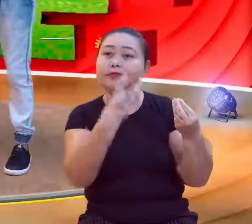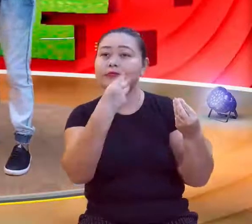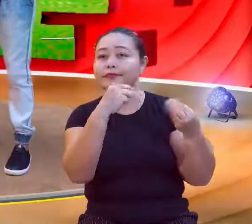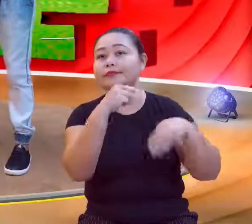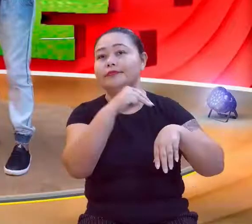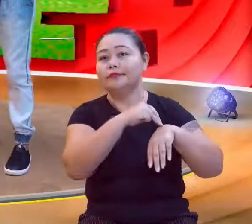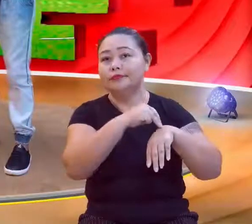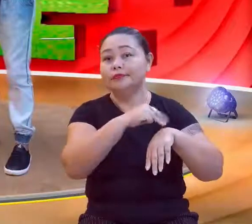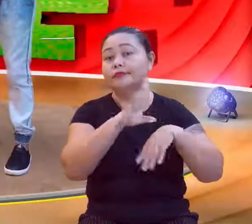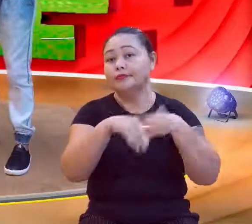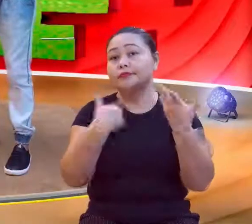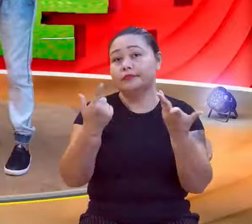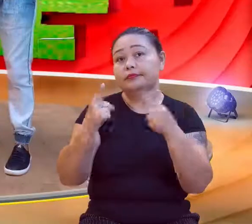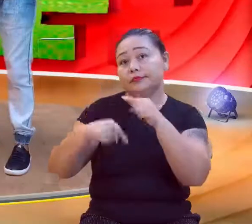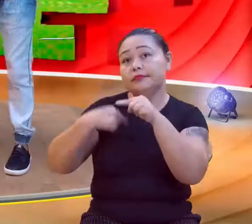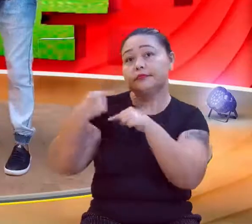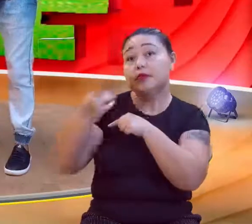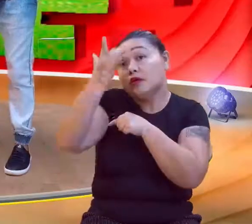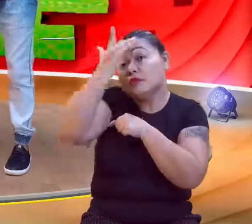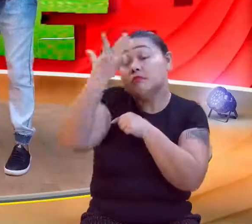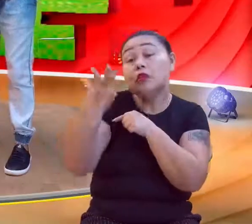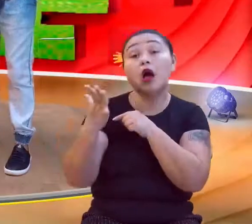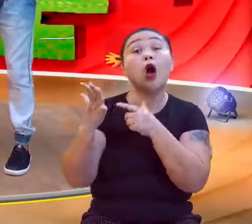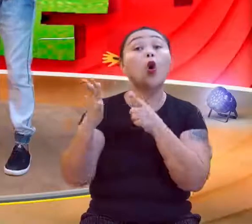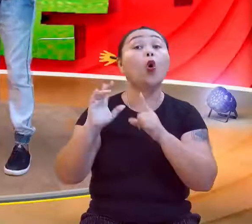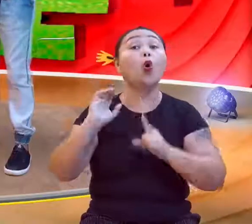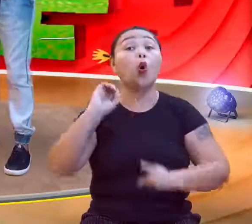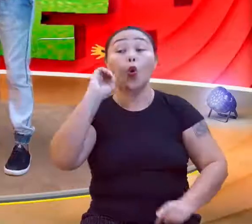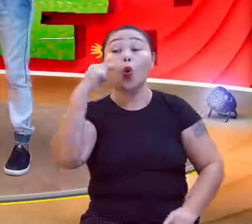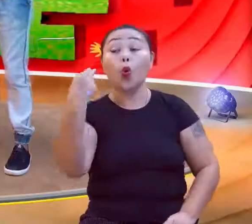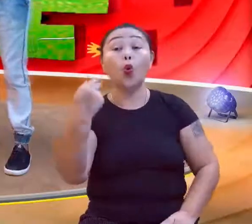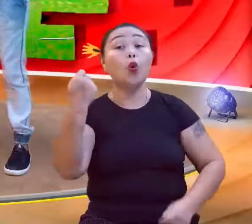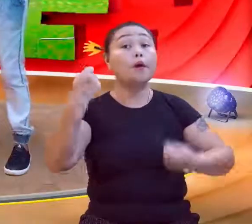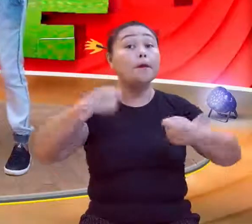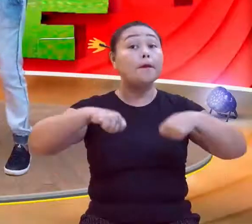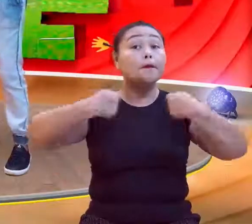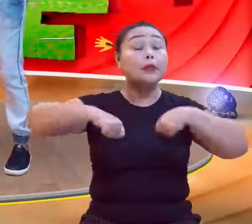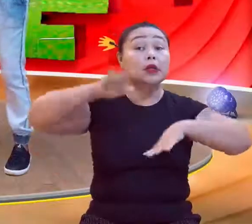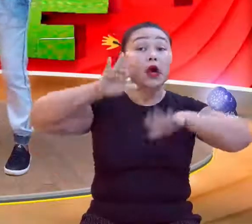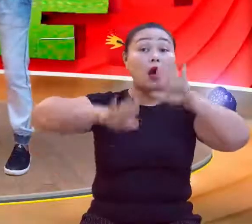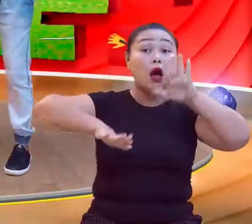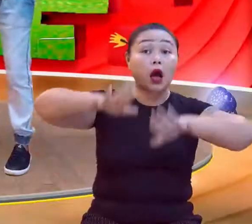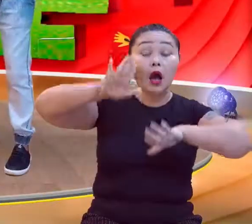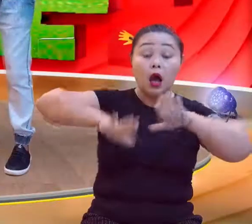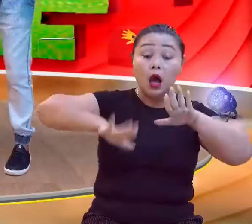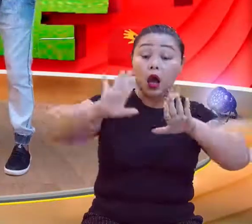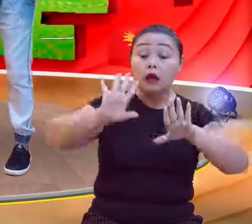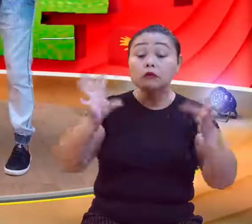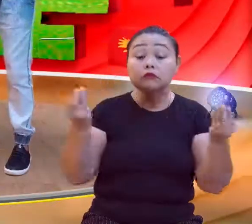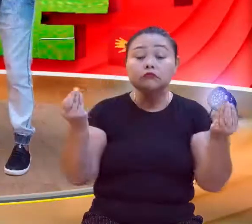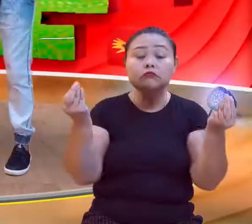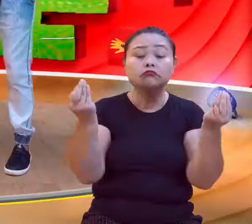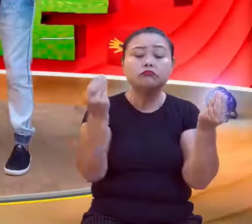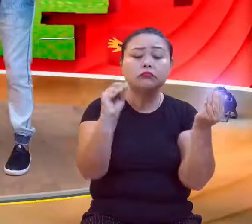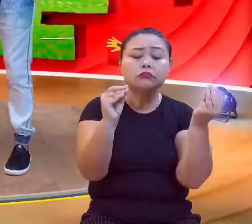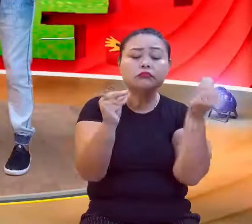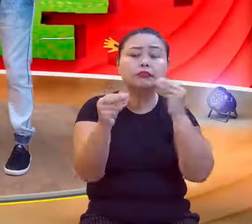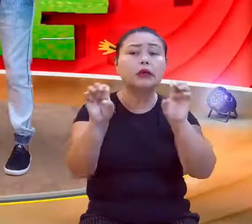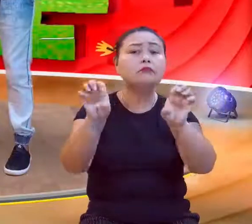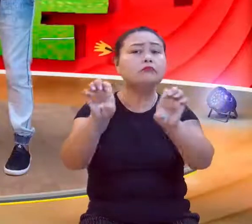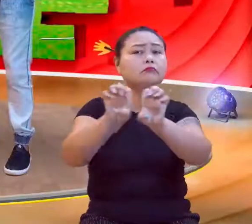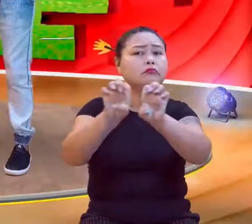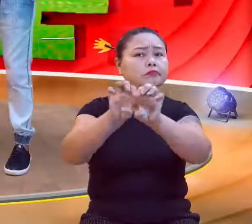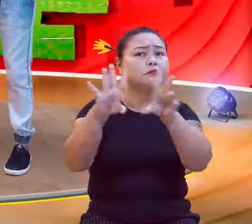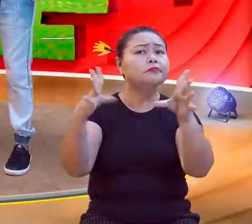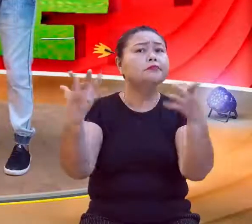Muito fácil. Ou eu precise usar, às vezes, o procedimento de calcular esse valor. Por isso